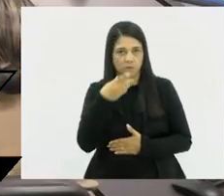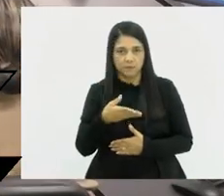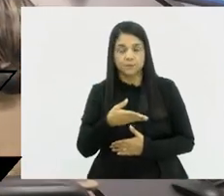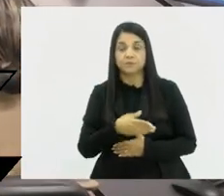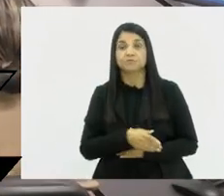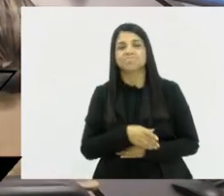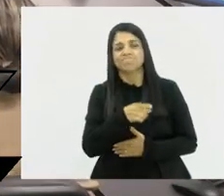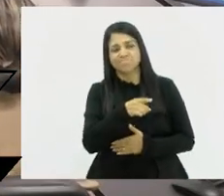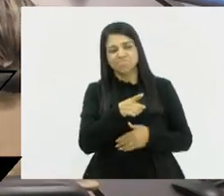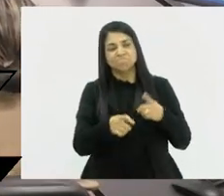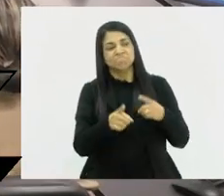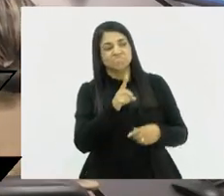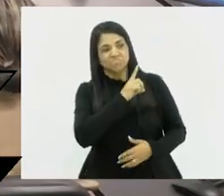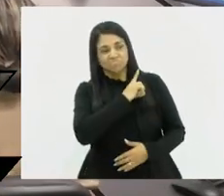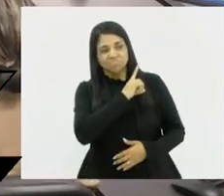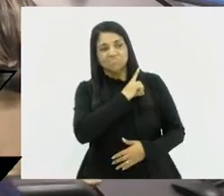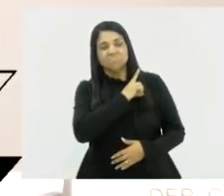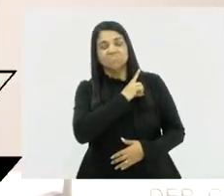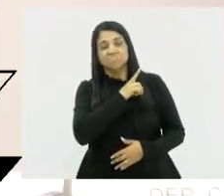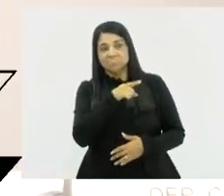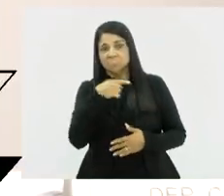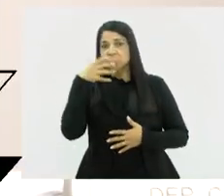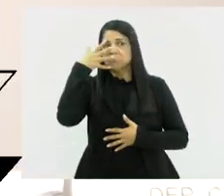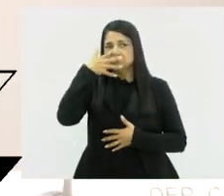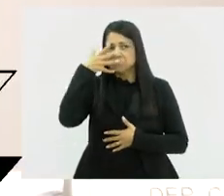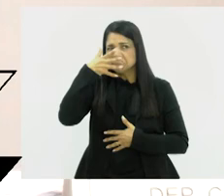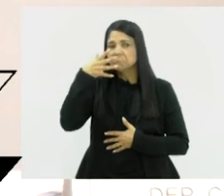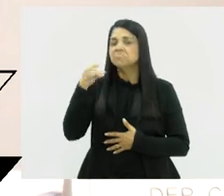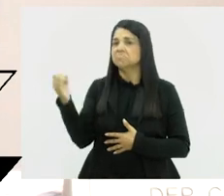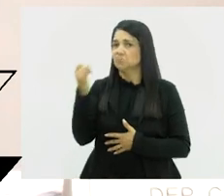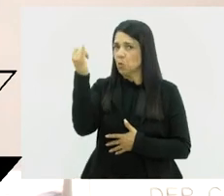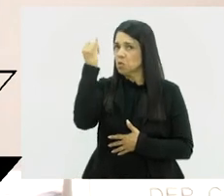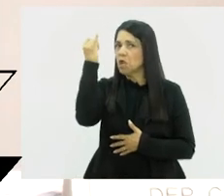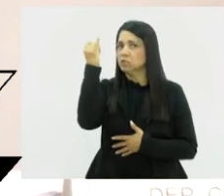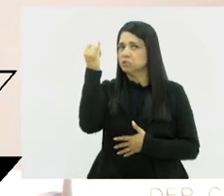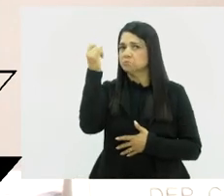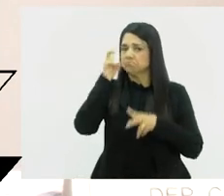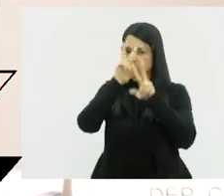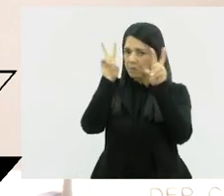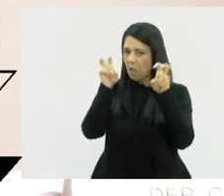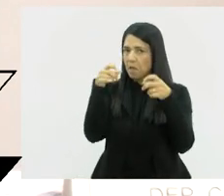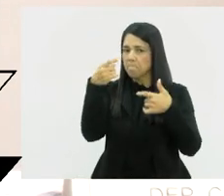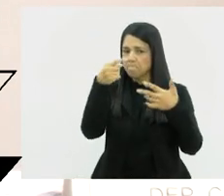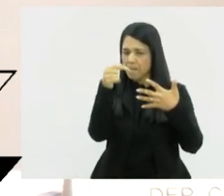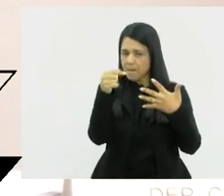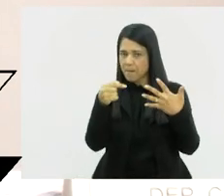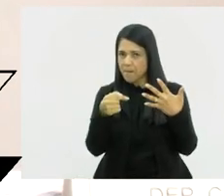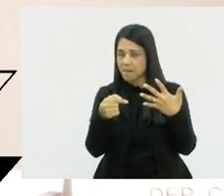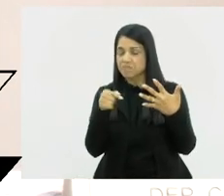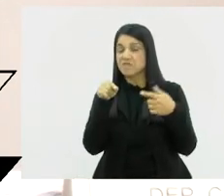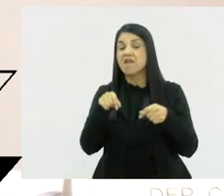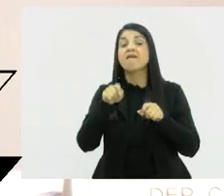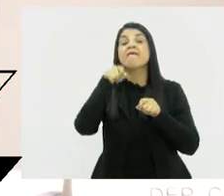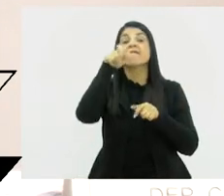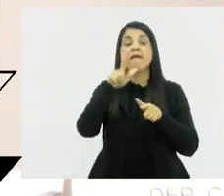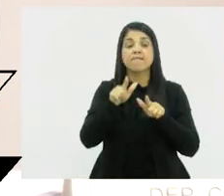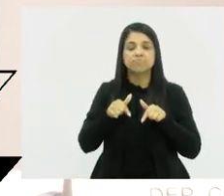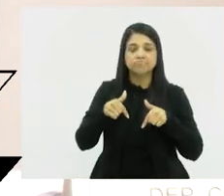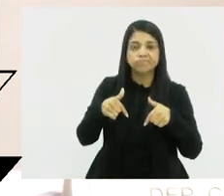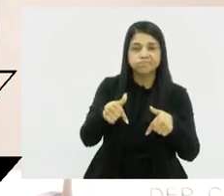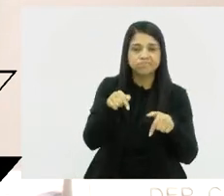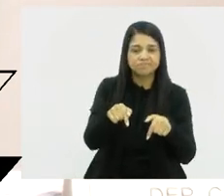Vossa Excelência levantou questões que, obviamente, são pertinentes. Quem está preparado para lidar, aonde